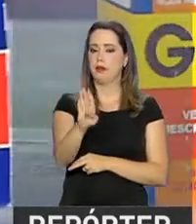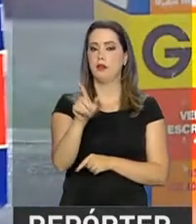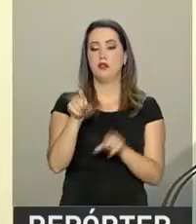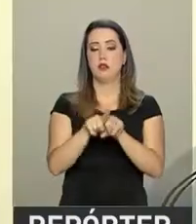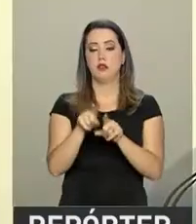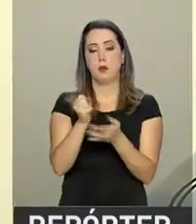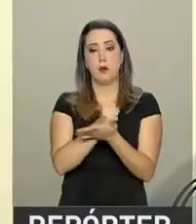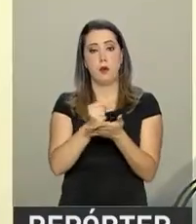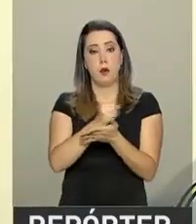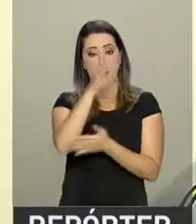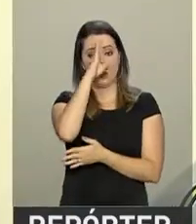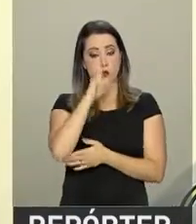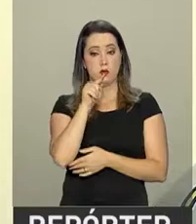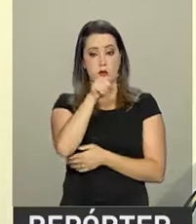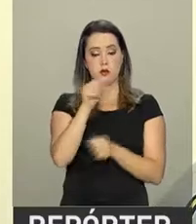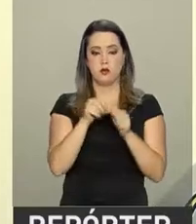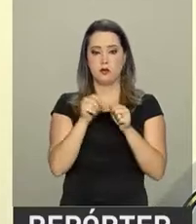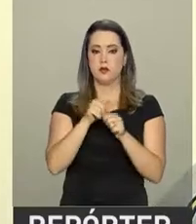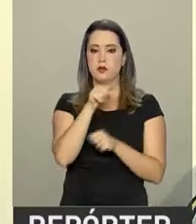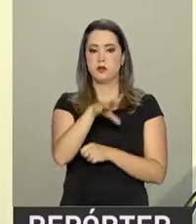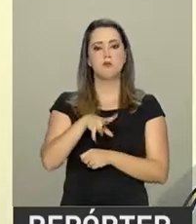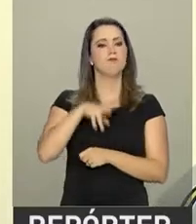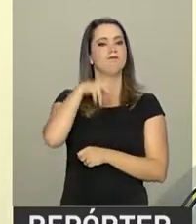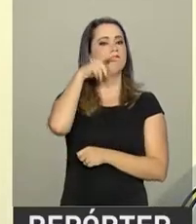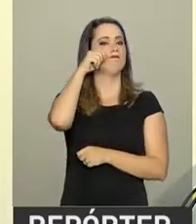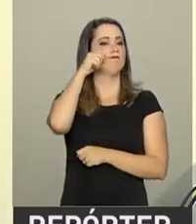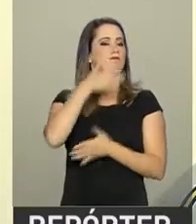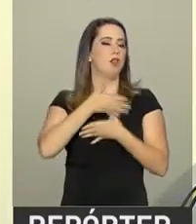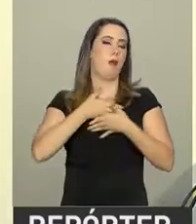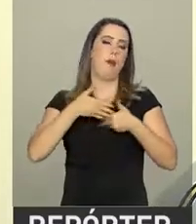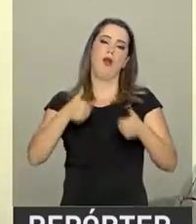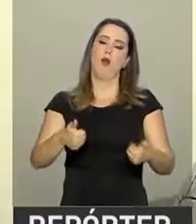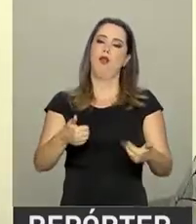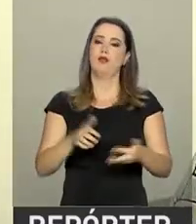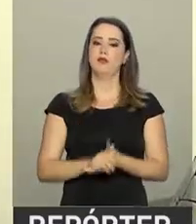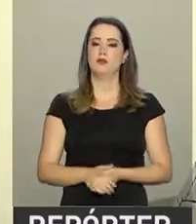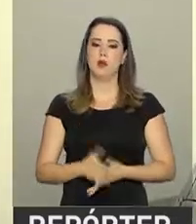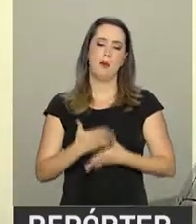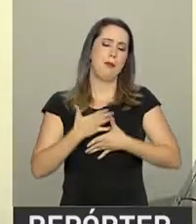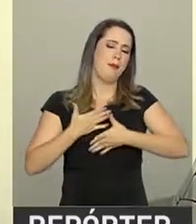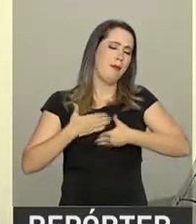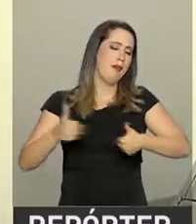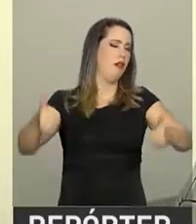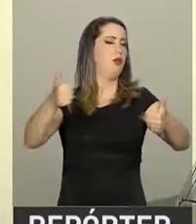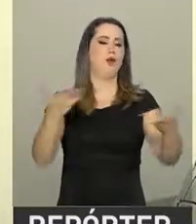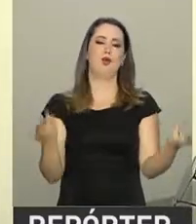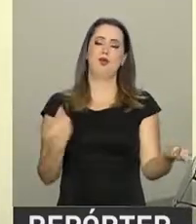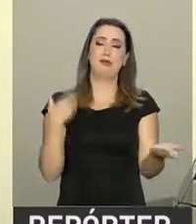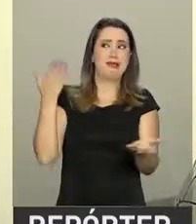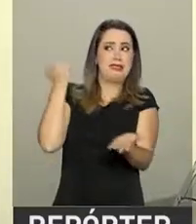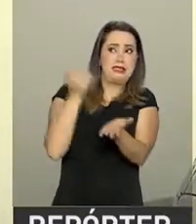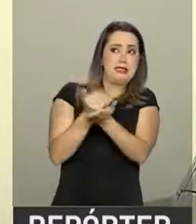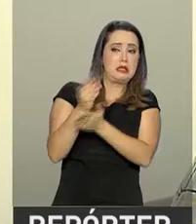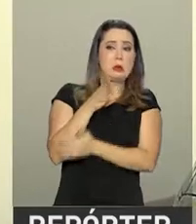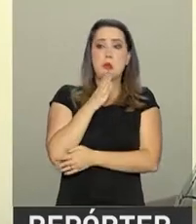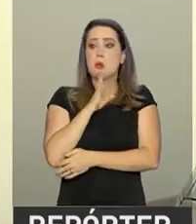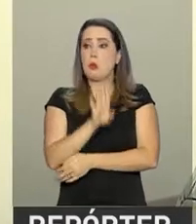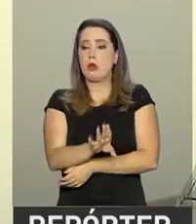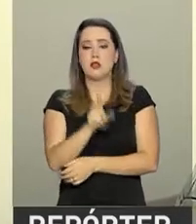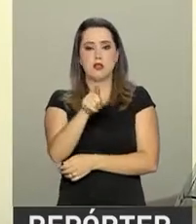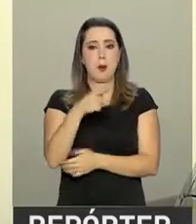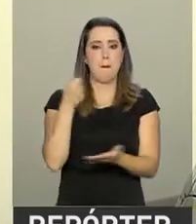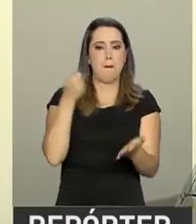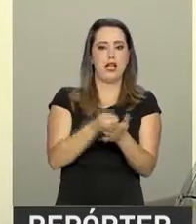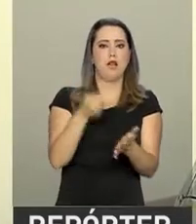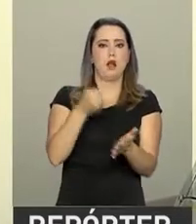popular fazem argemiro respirar mais aliviado melhorou muito no começo eu não tinha conhecimento eu pagava